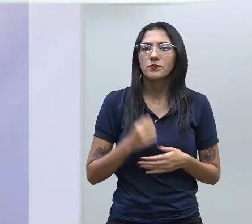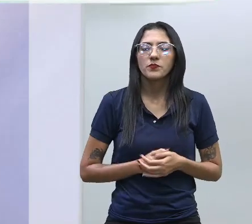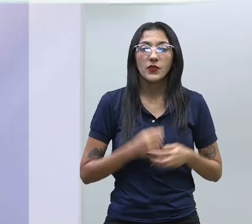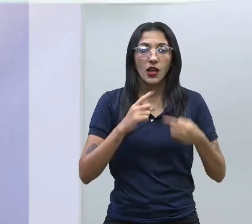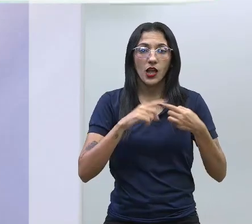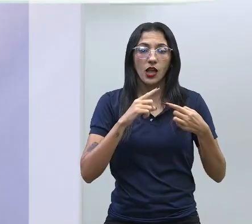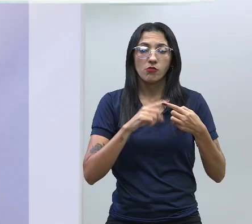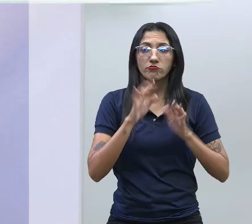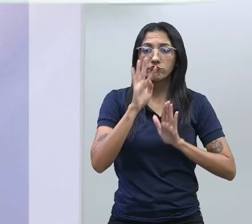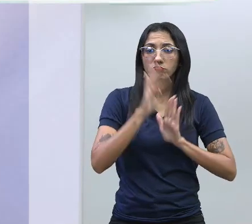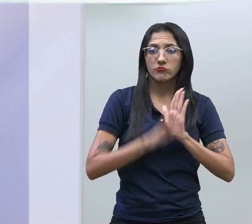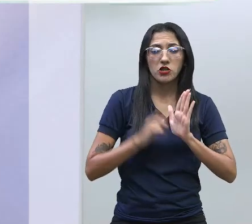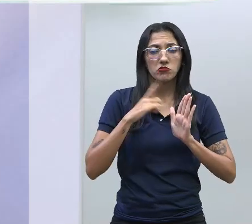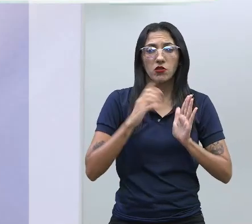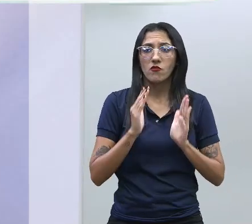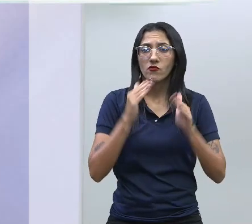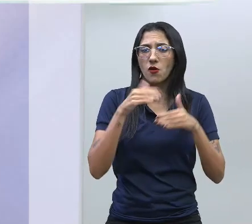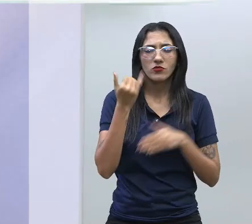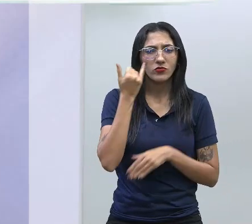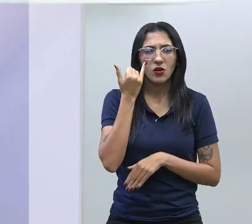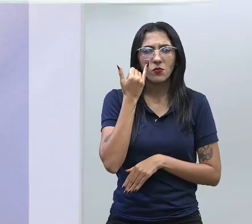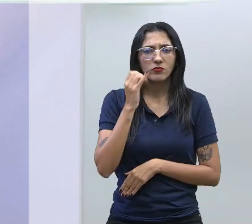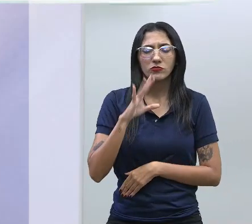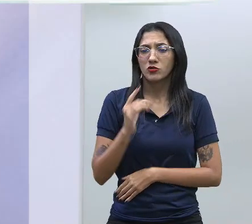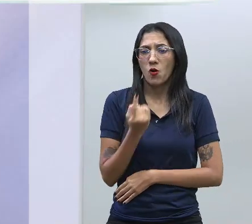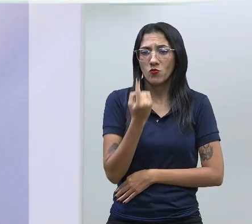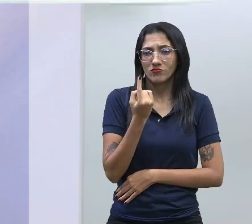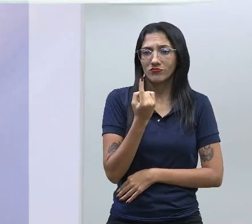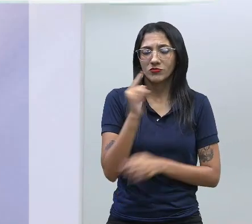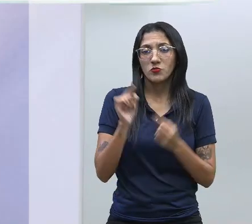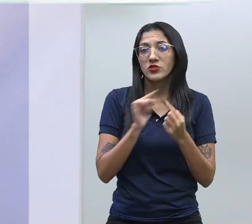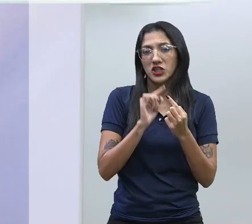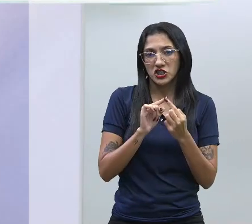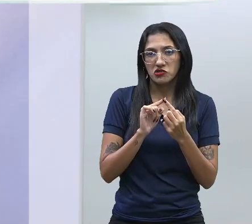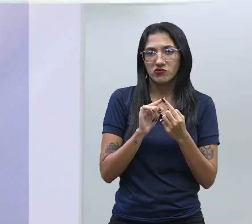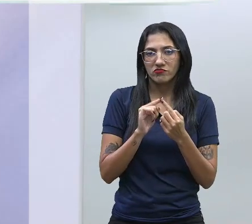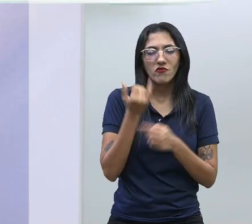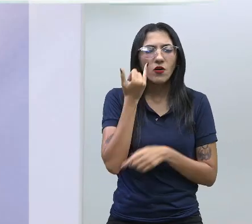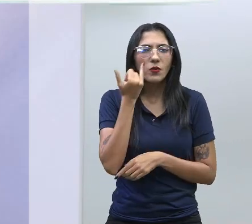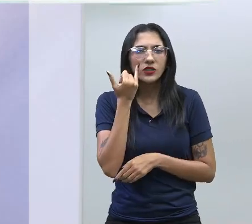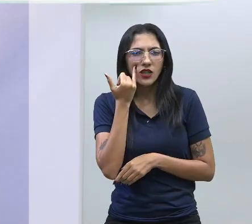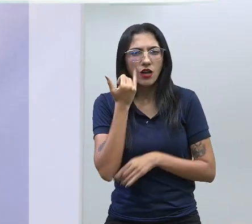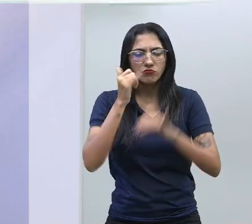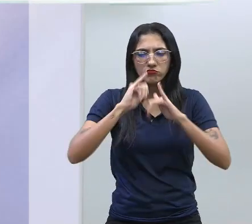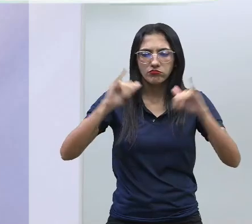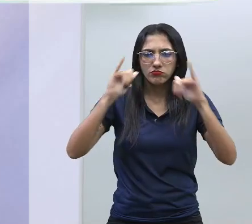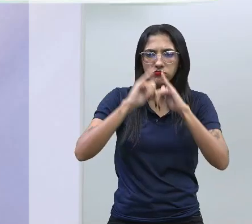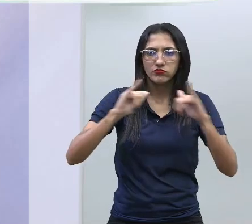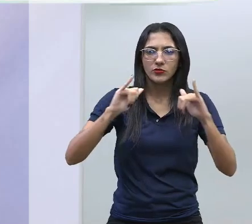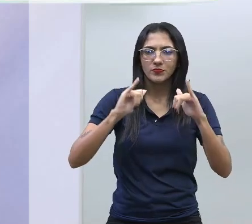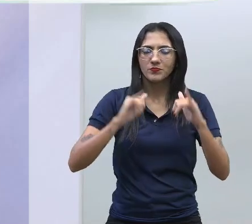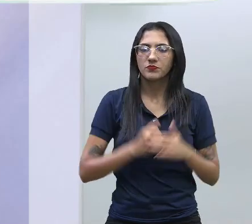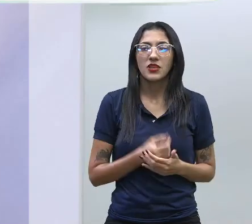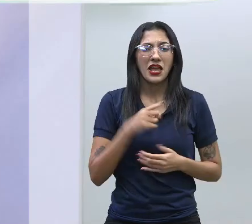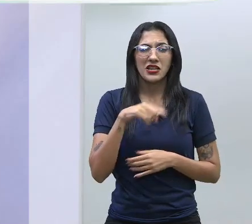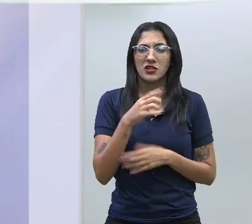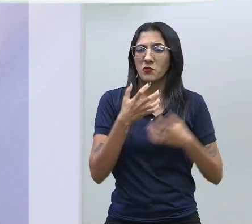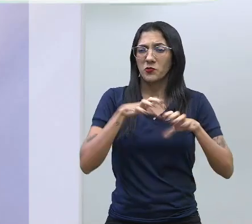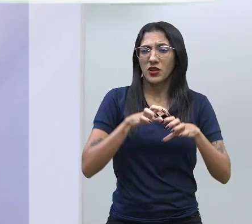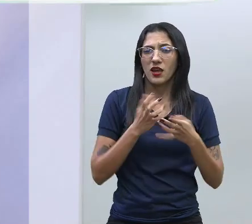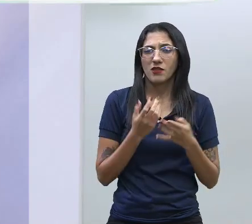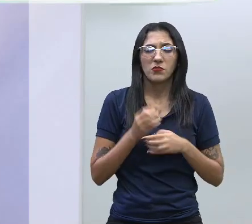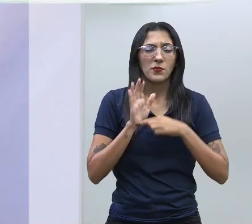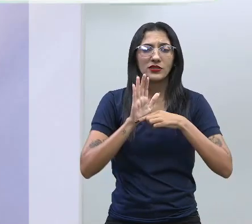cunho informativo. O único objetivo da notícia é informar. Ele não está interessado em